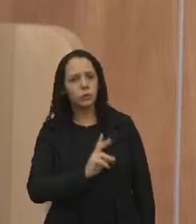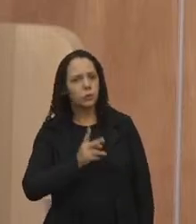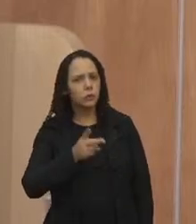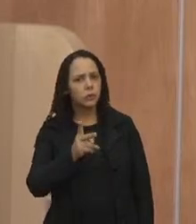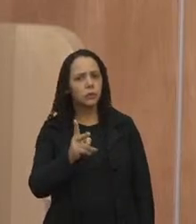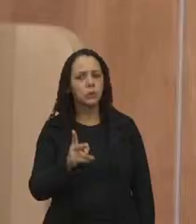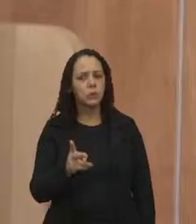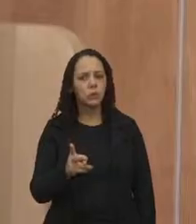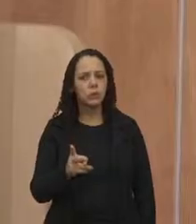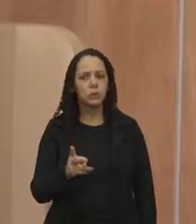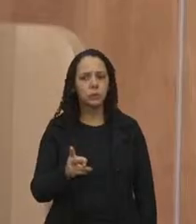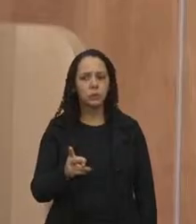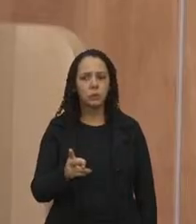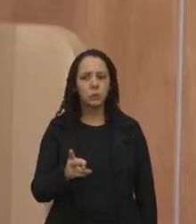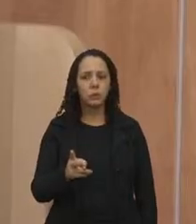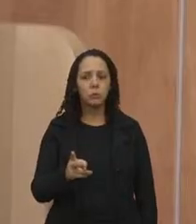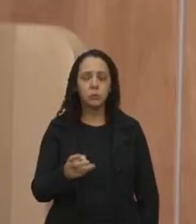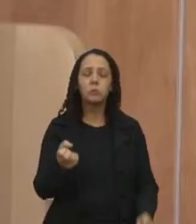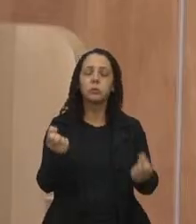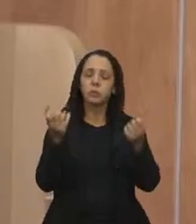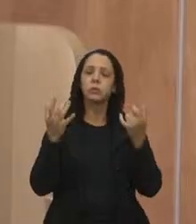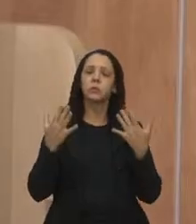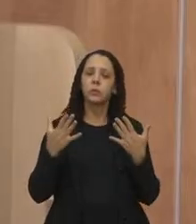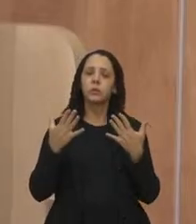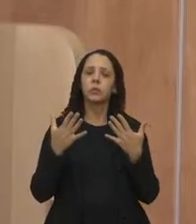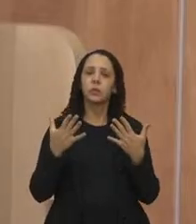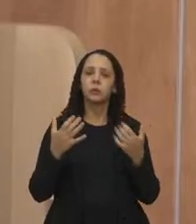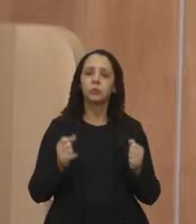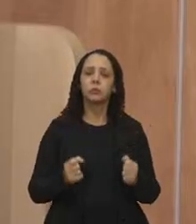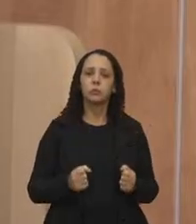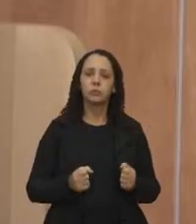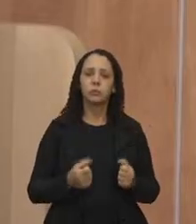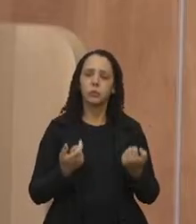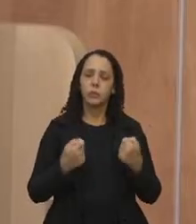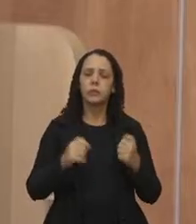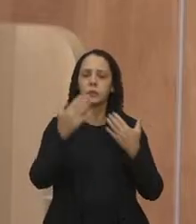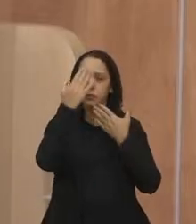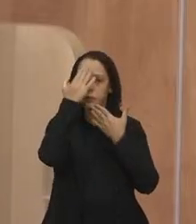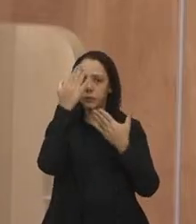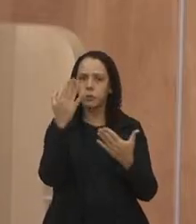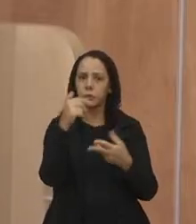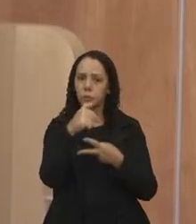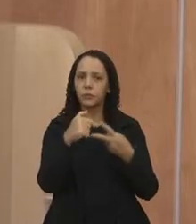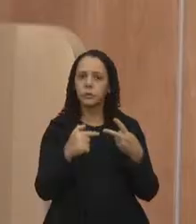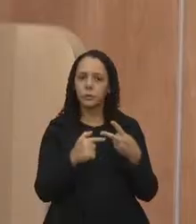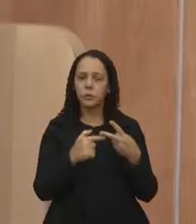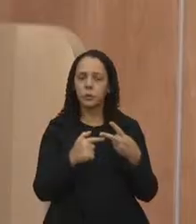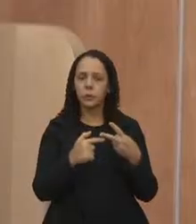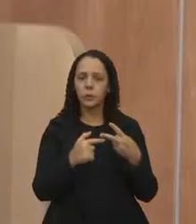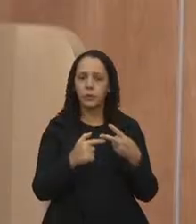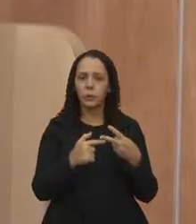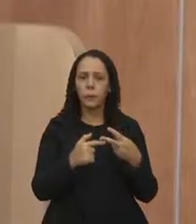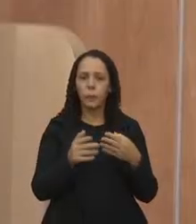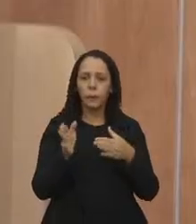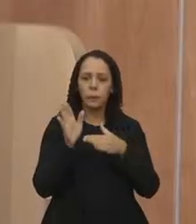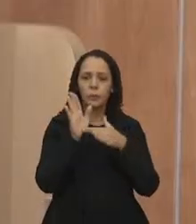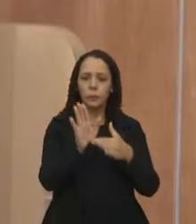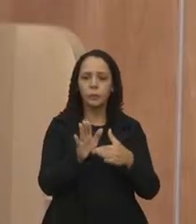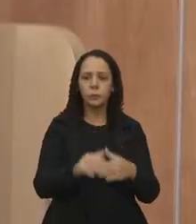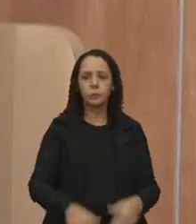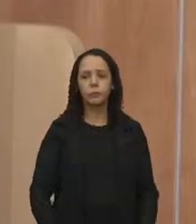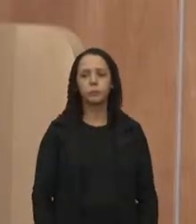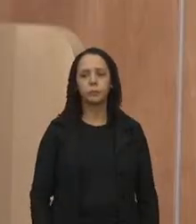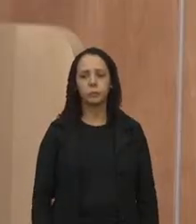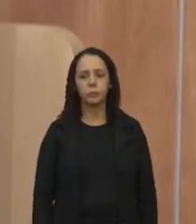fui privilegiado nesse sentido. Então, a gente não pode deixar de agradecer os dois por todo esse processo. Gabriel,